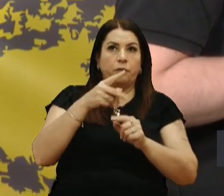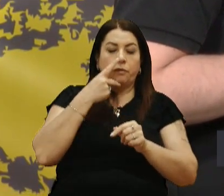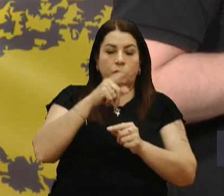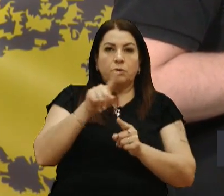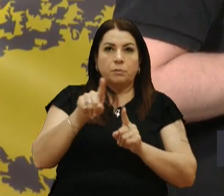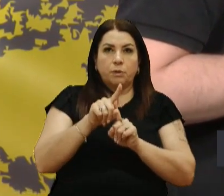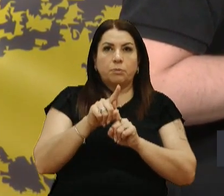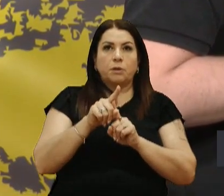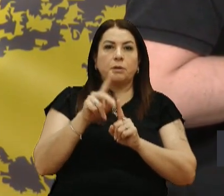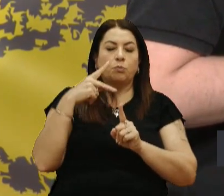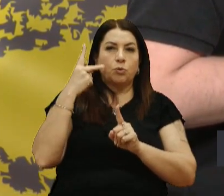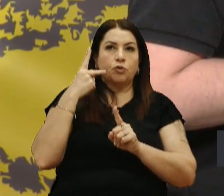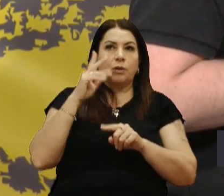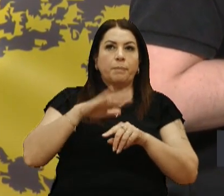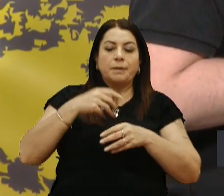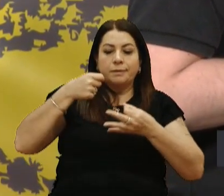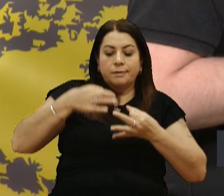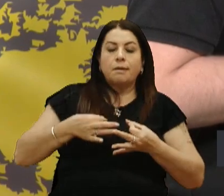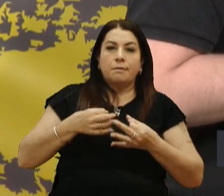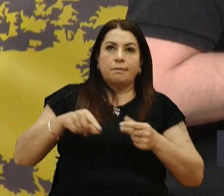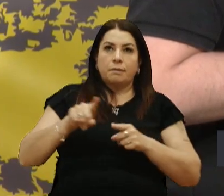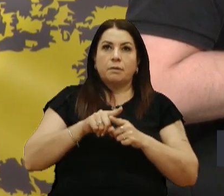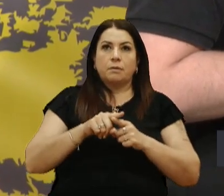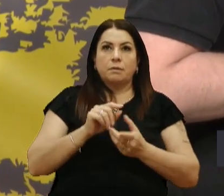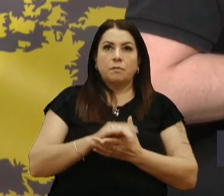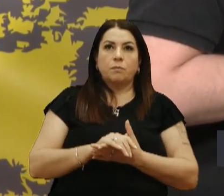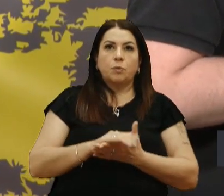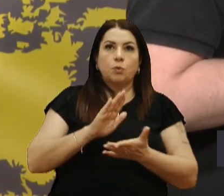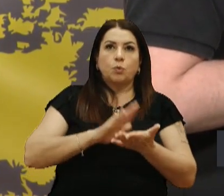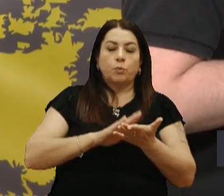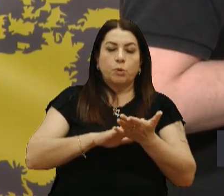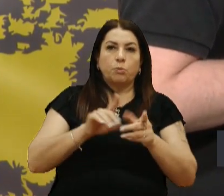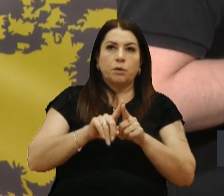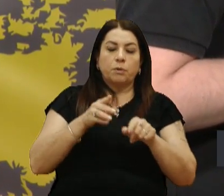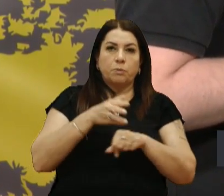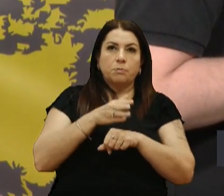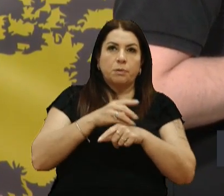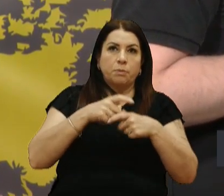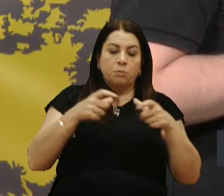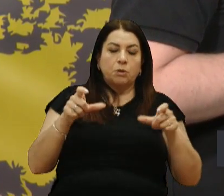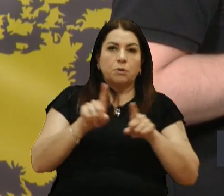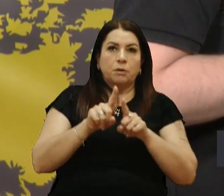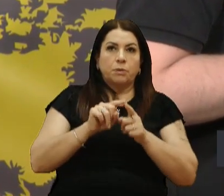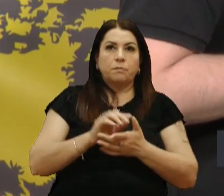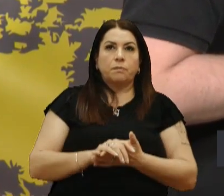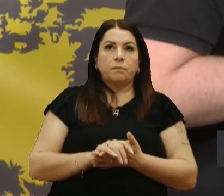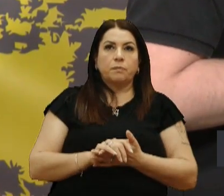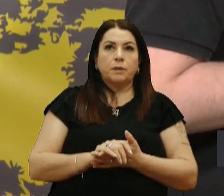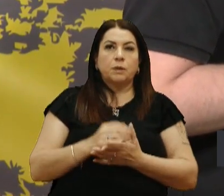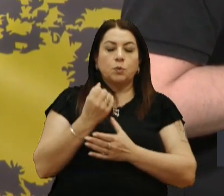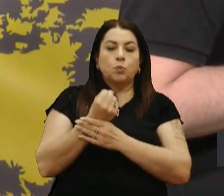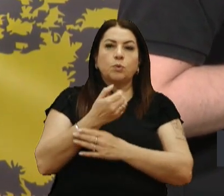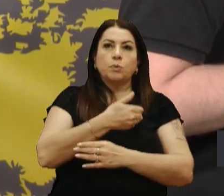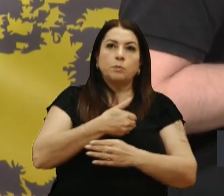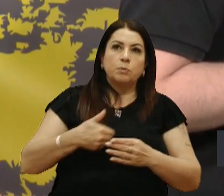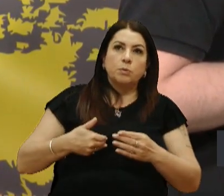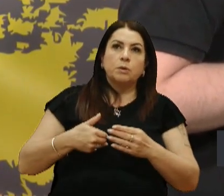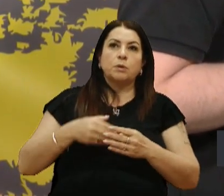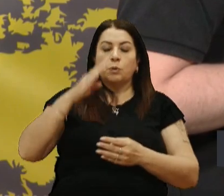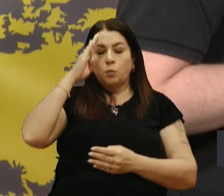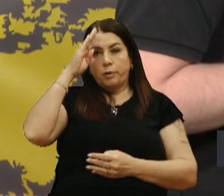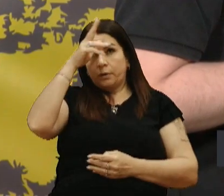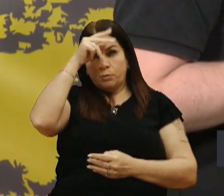na questão de políticas mais eficazes e cobrou uma participação maior, inclusive da segurança pública, da